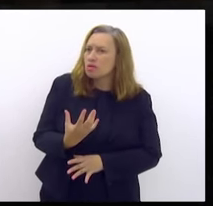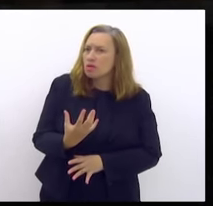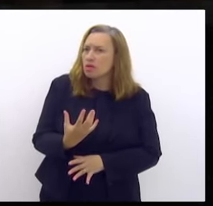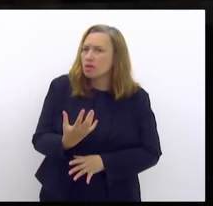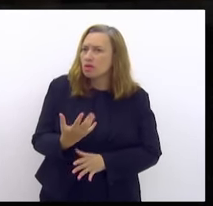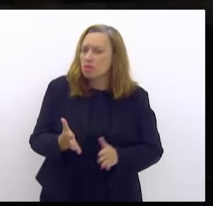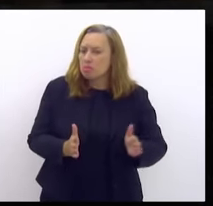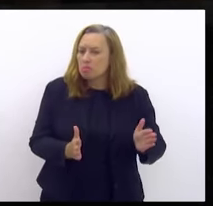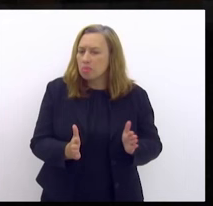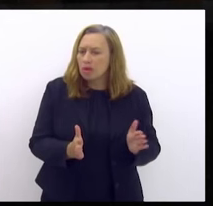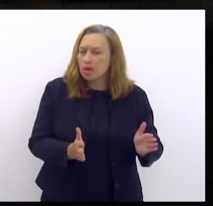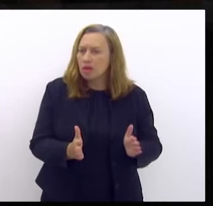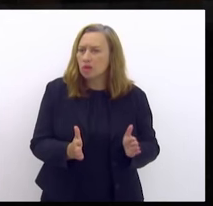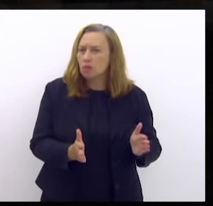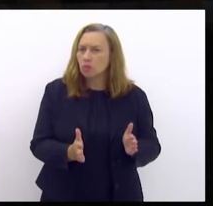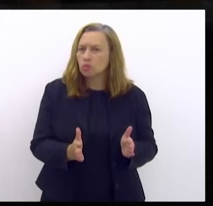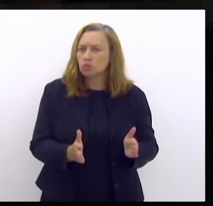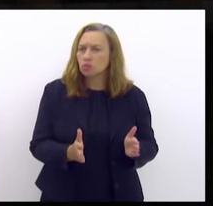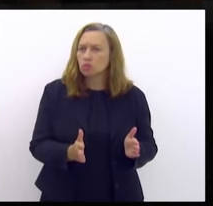provisório.